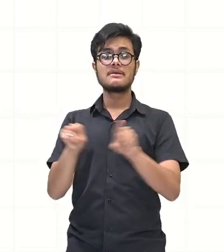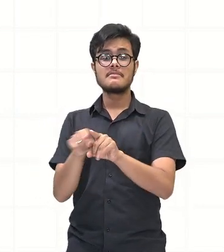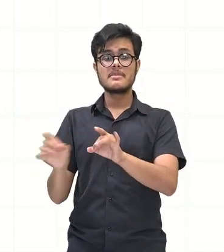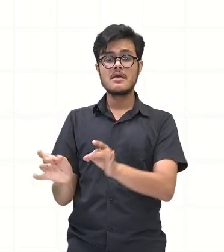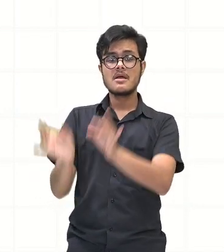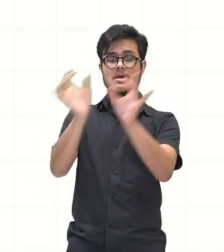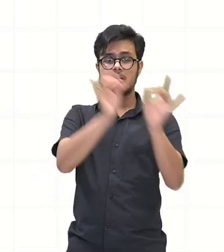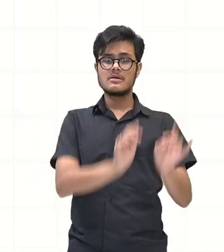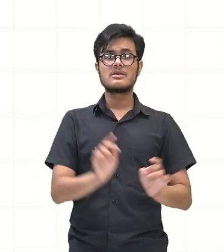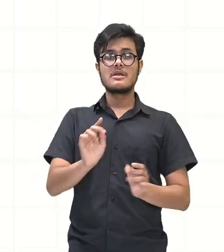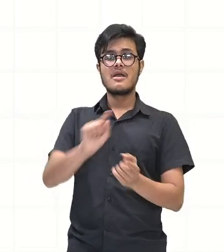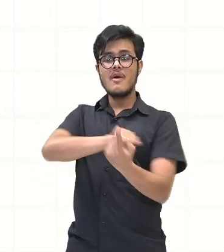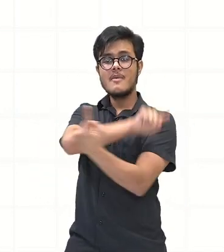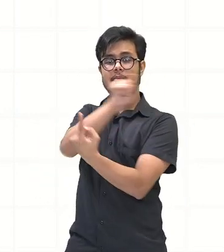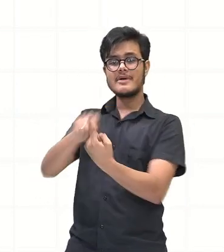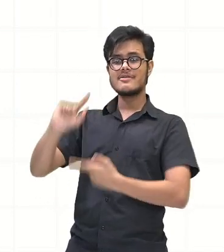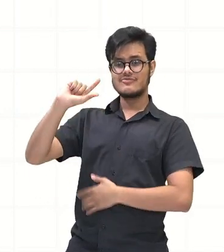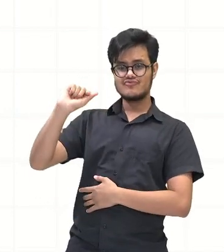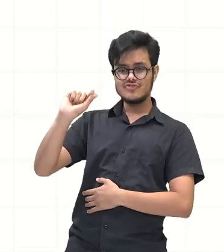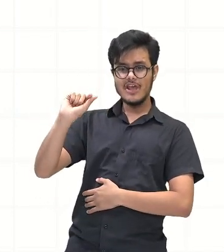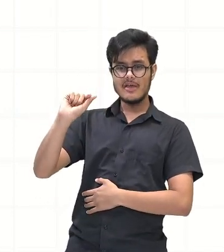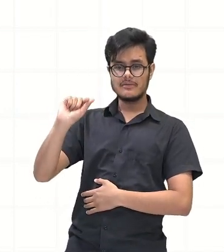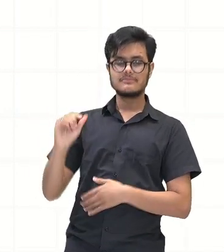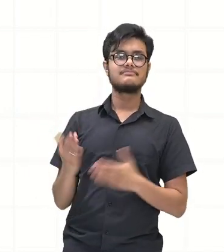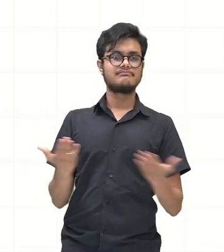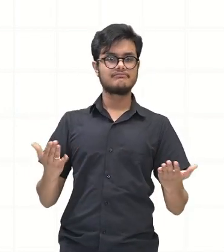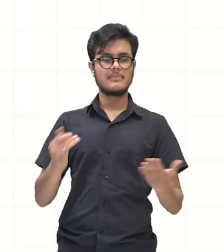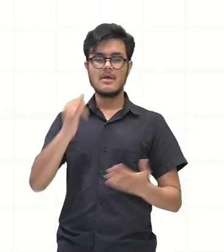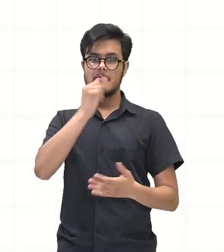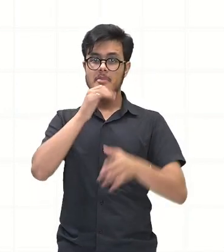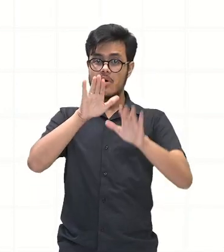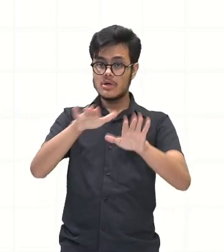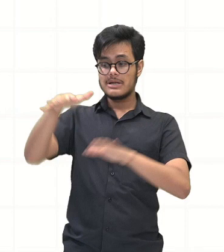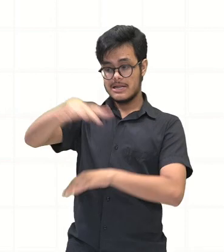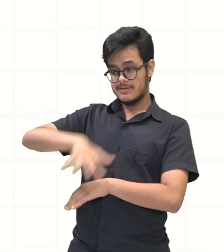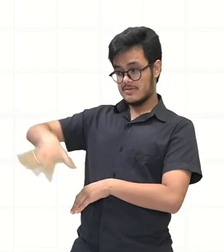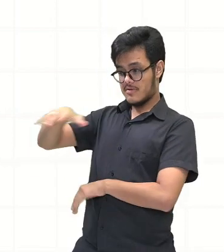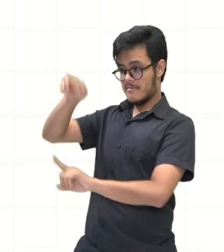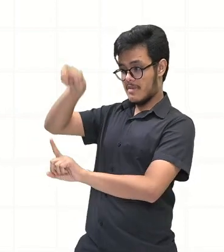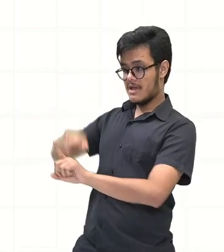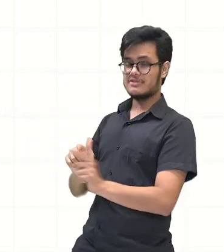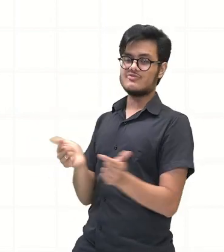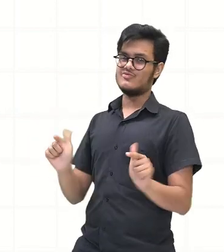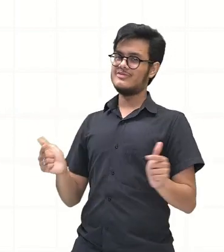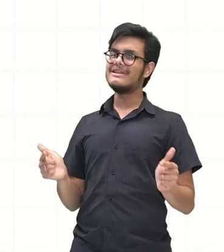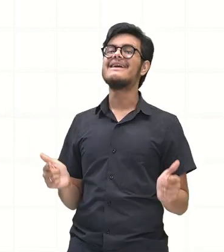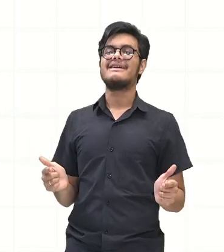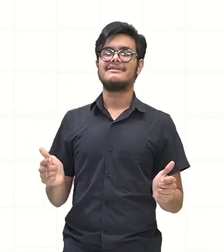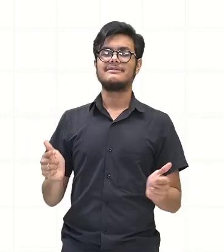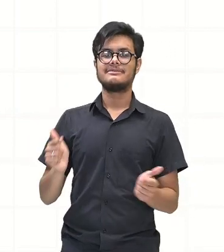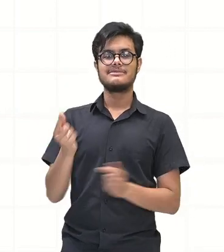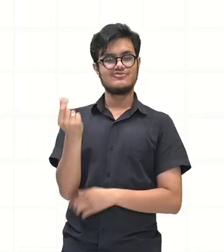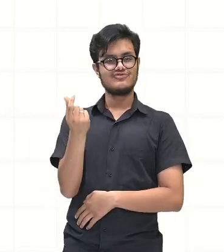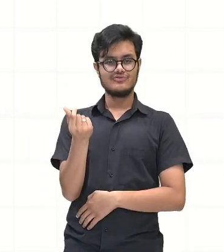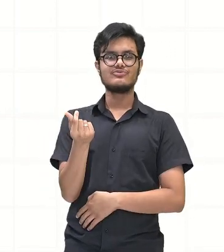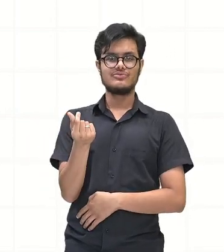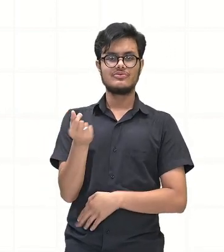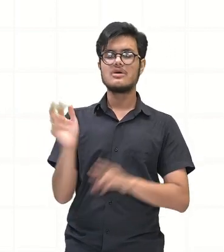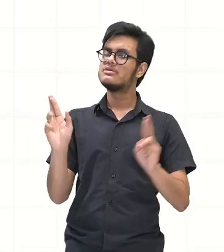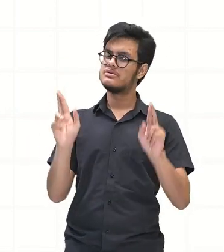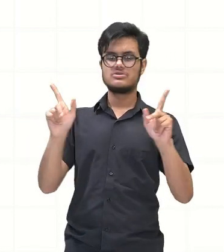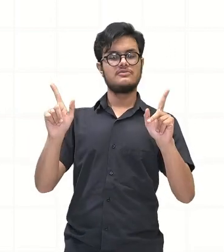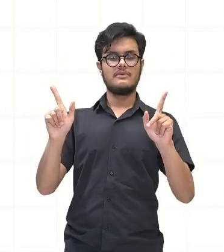que visavam o lucro. Observem que na escravização doméstica não havia essa questão de